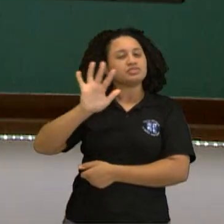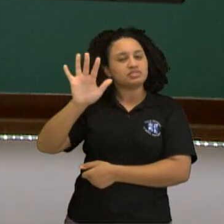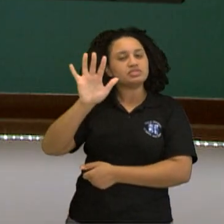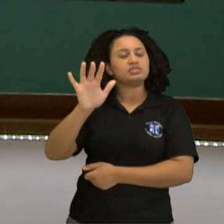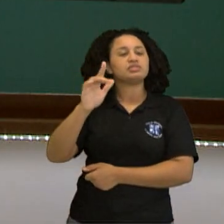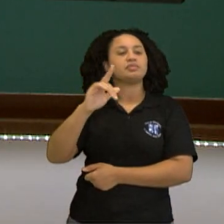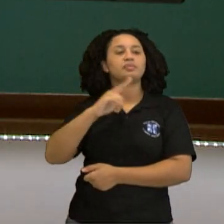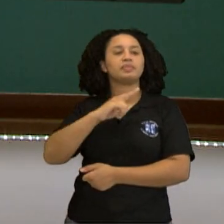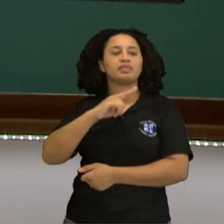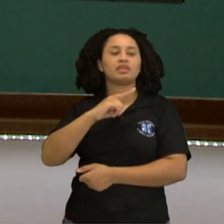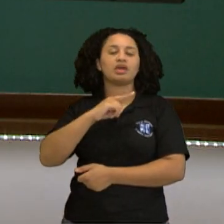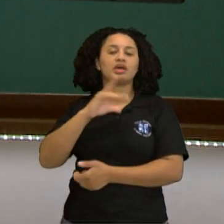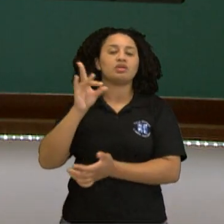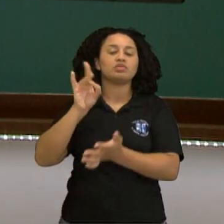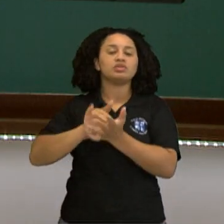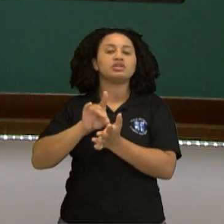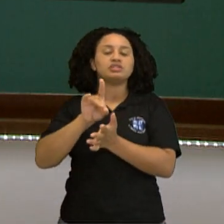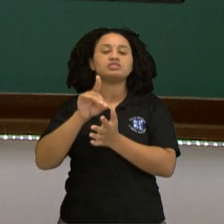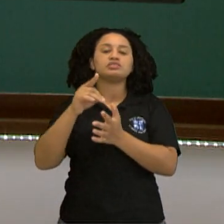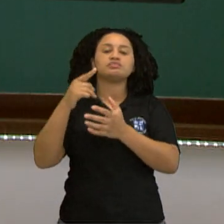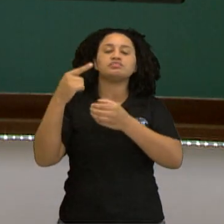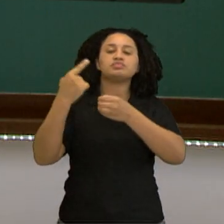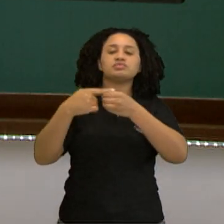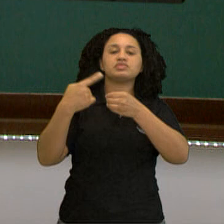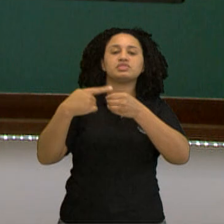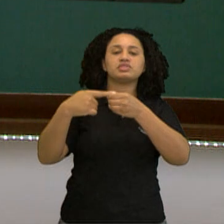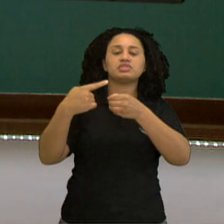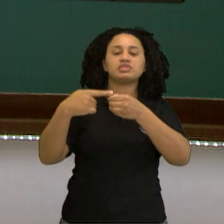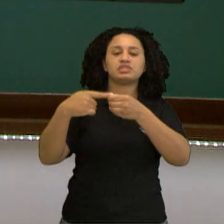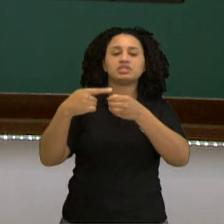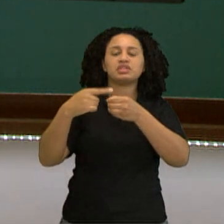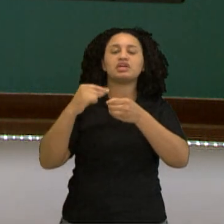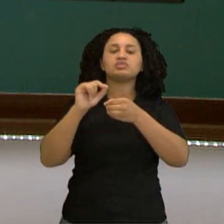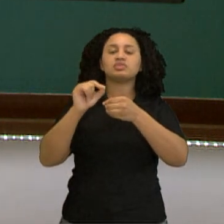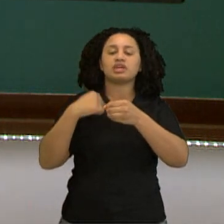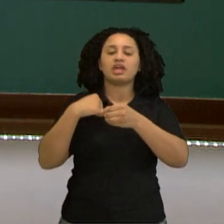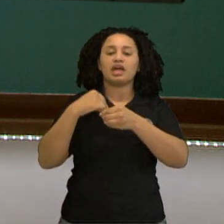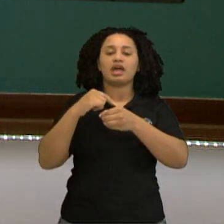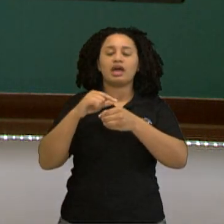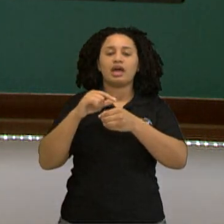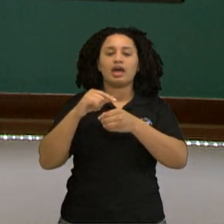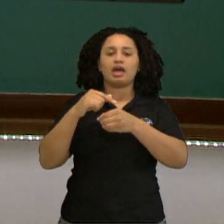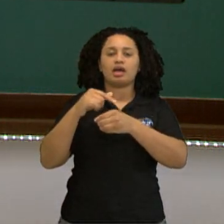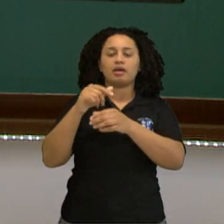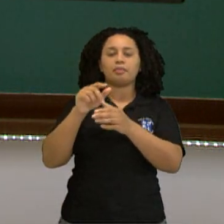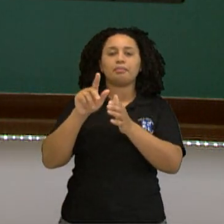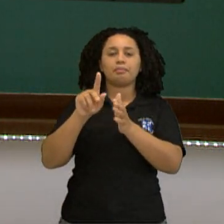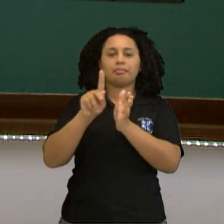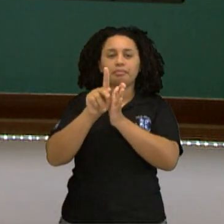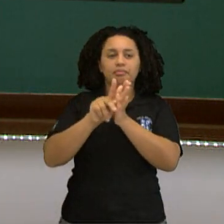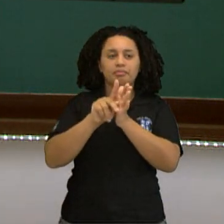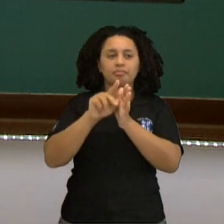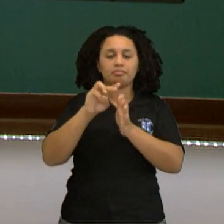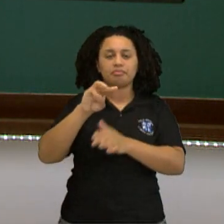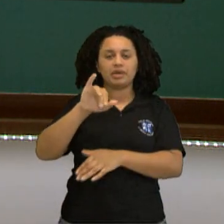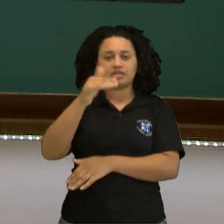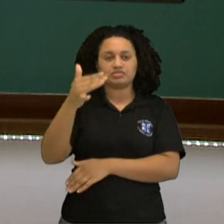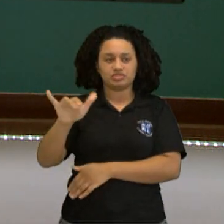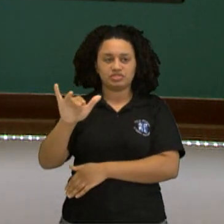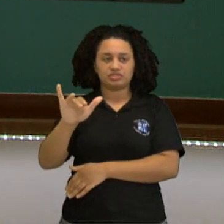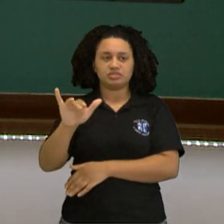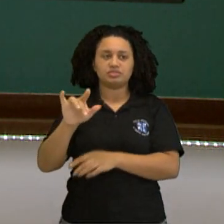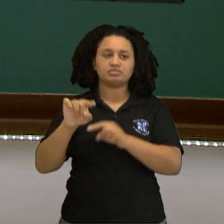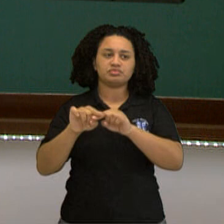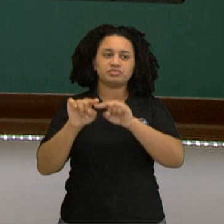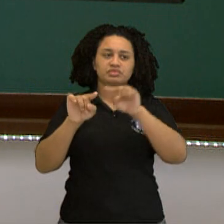eu estou saindo lá do início da BR-508 Alexandra Matinhos, num ponto que se chama Monumento, e estou